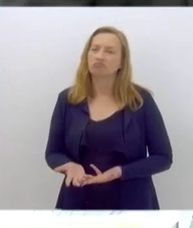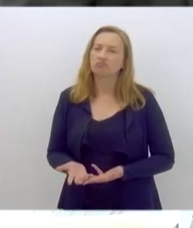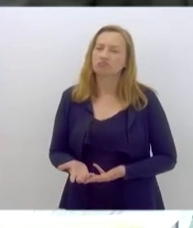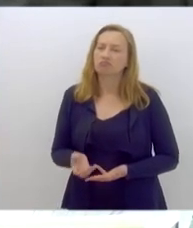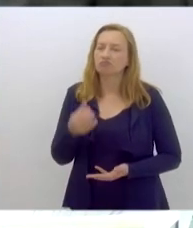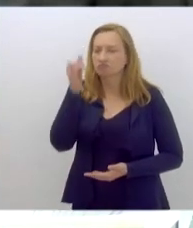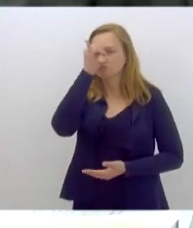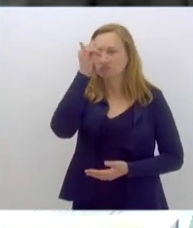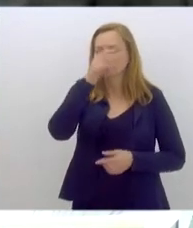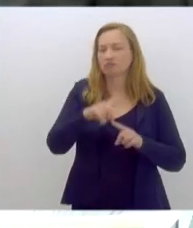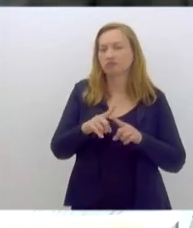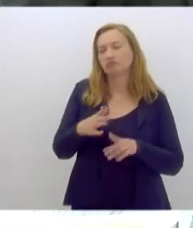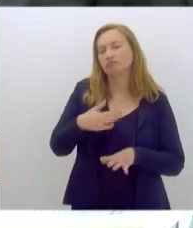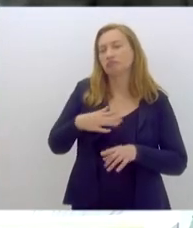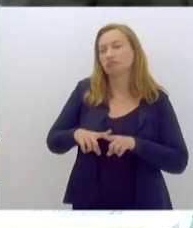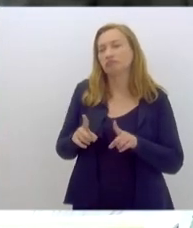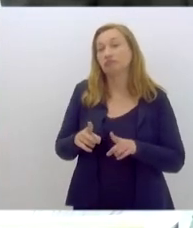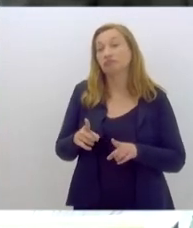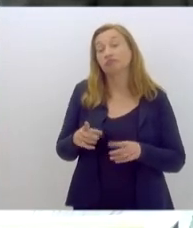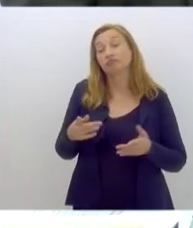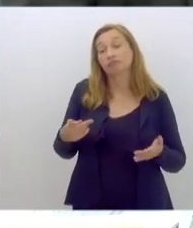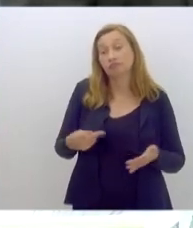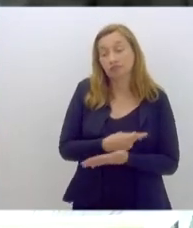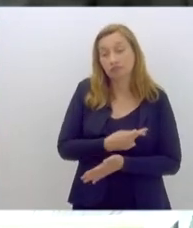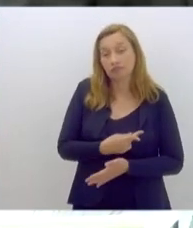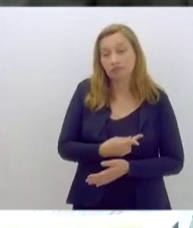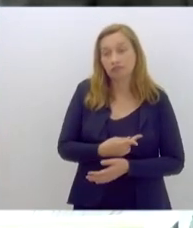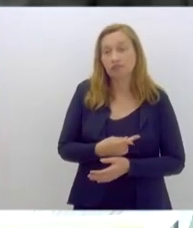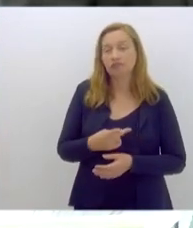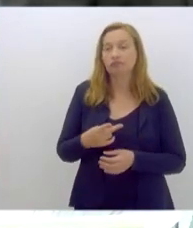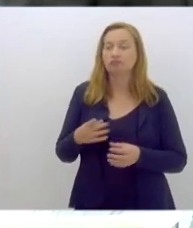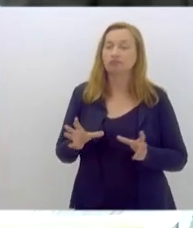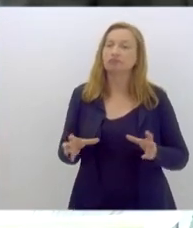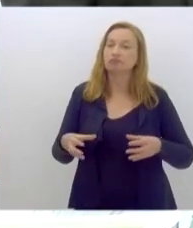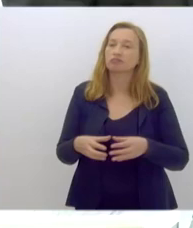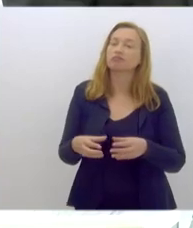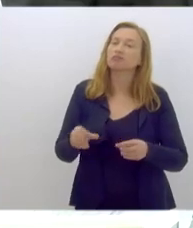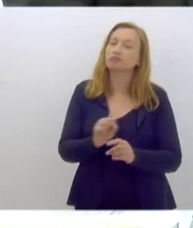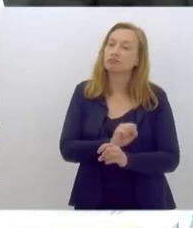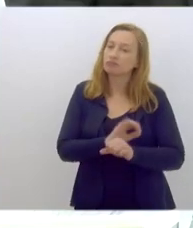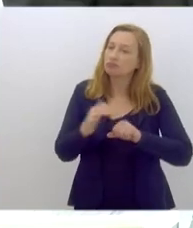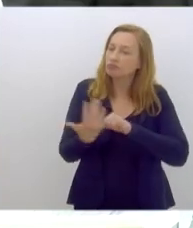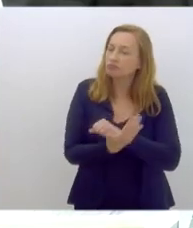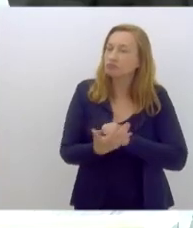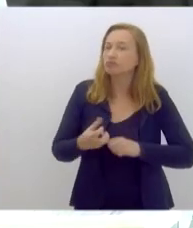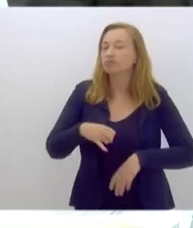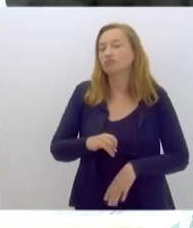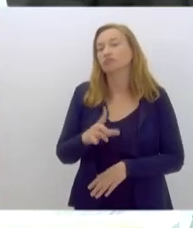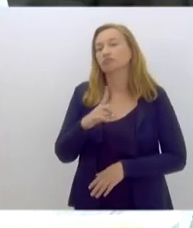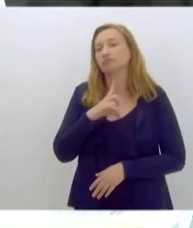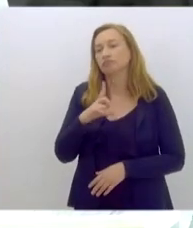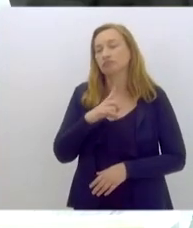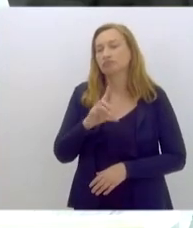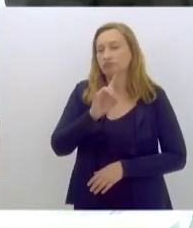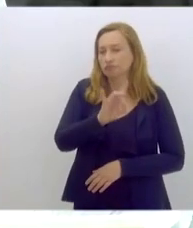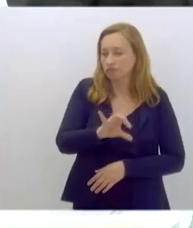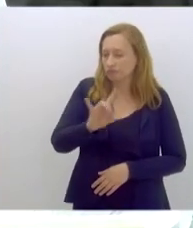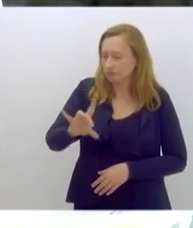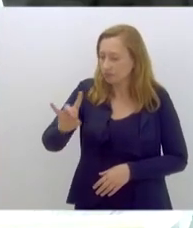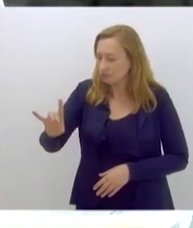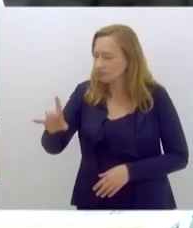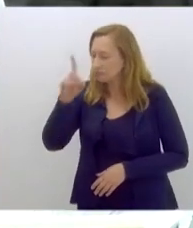daquilo que a gente vivenciou na comissão covid portanto se a gente tivesse né É para cada